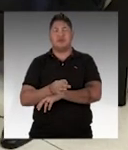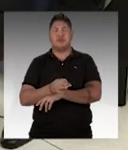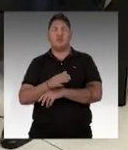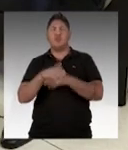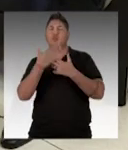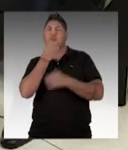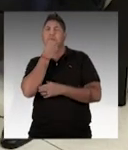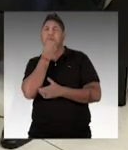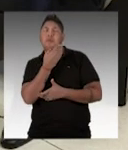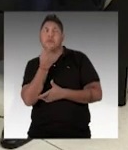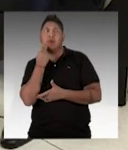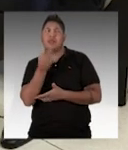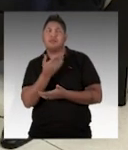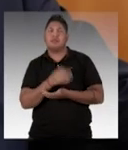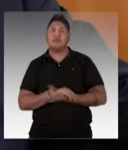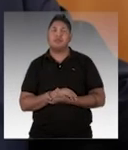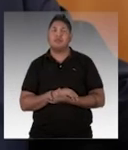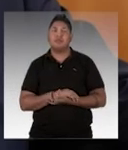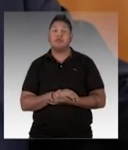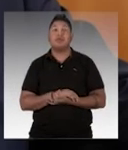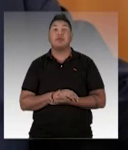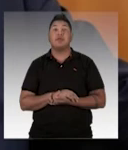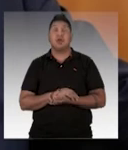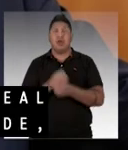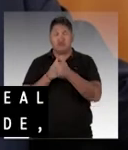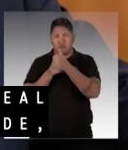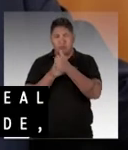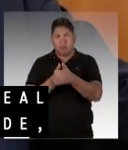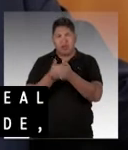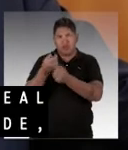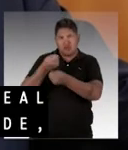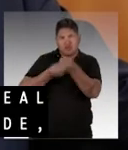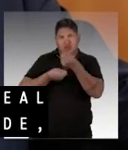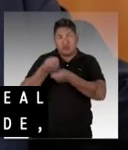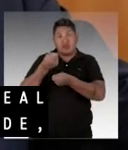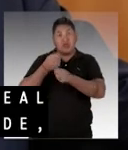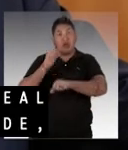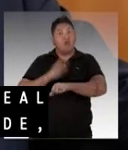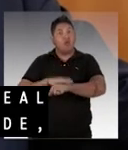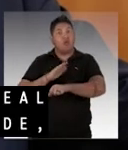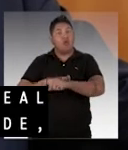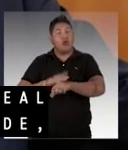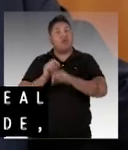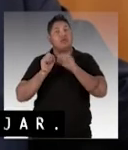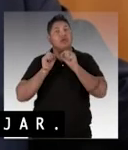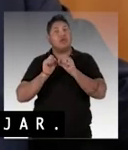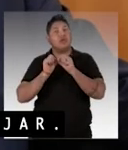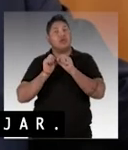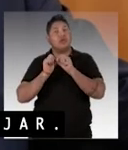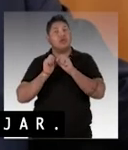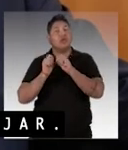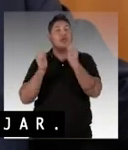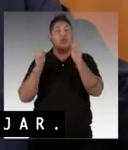Quais benefícios essa medida vai trazer? Acompanhar em tempo real o orçamento, na verdade, é poder